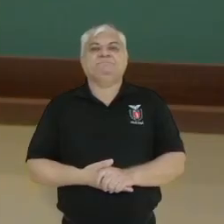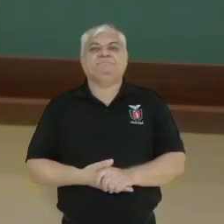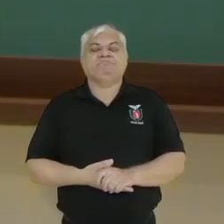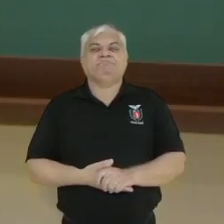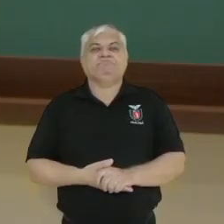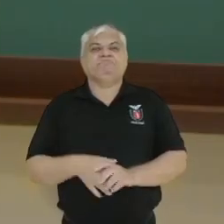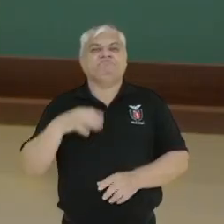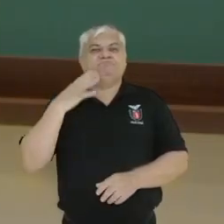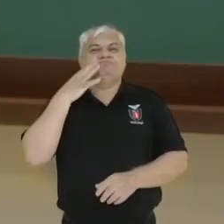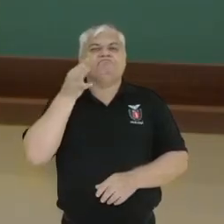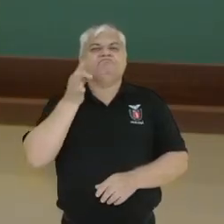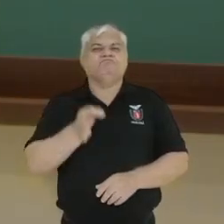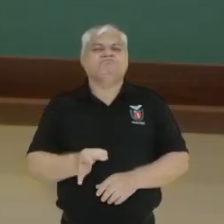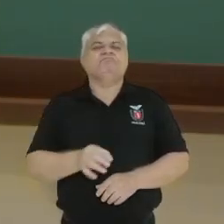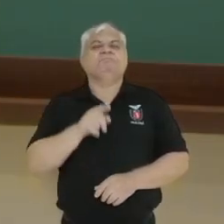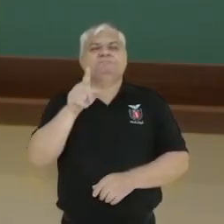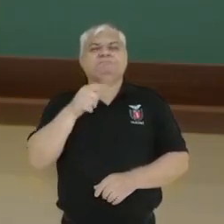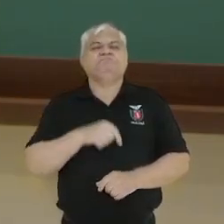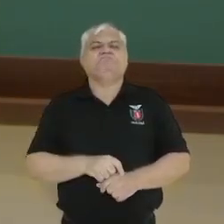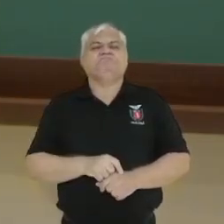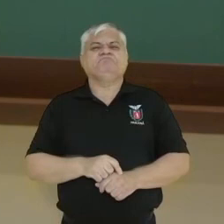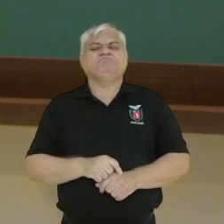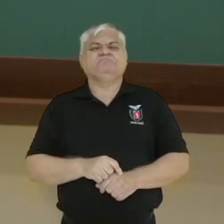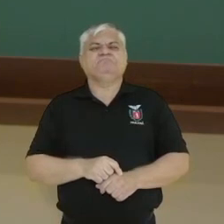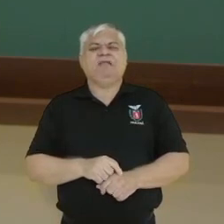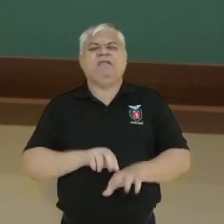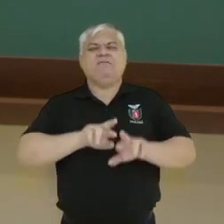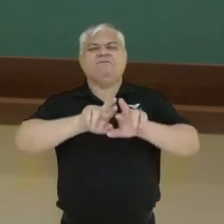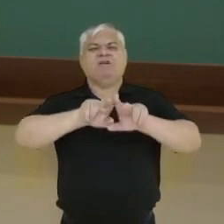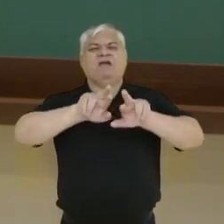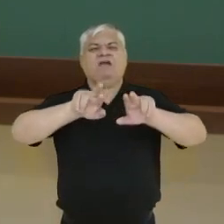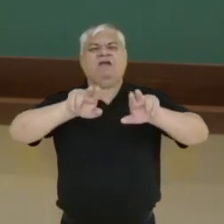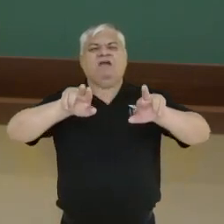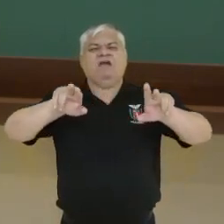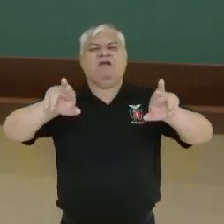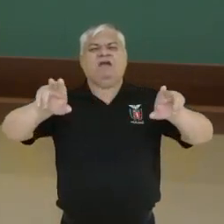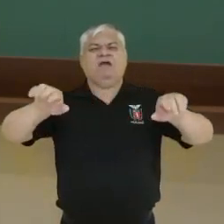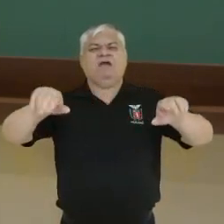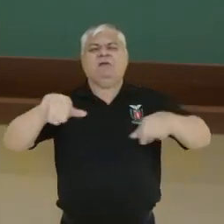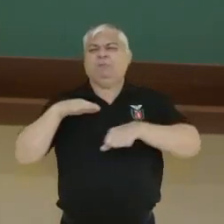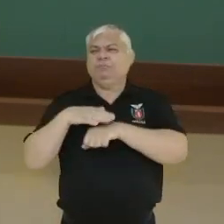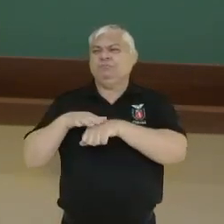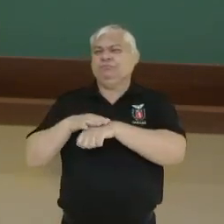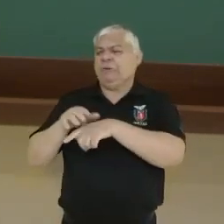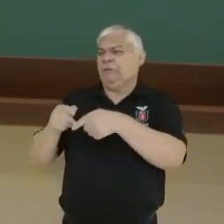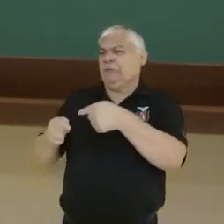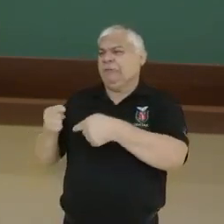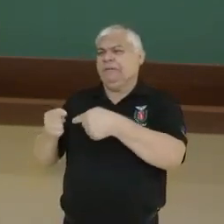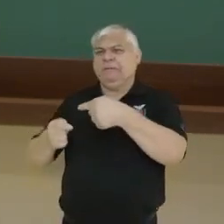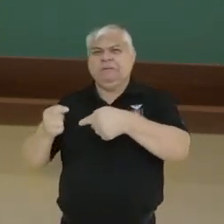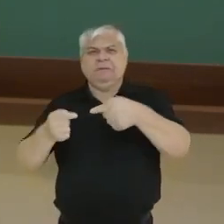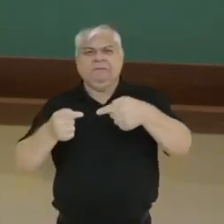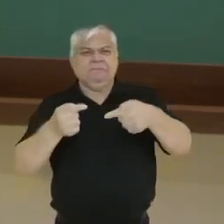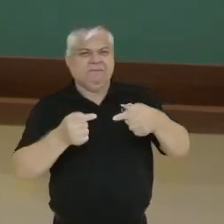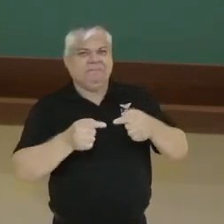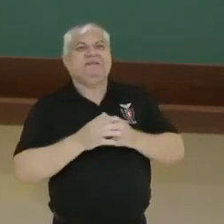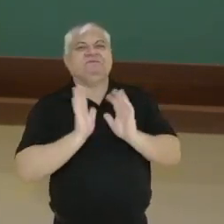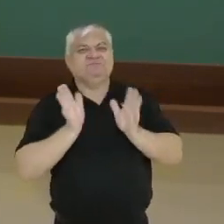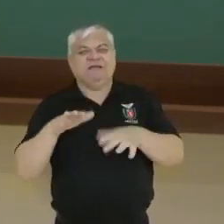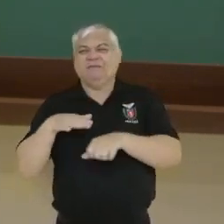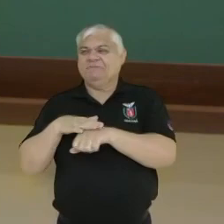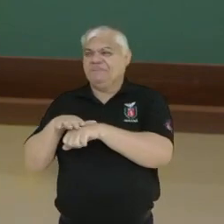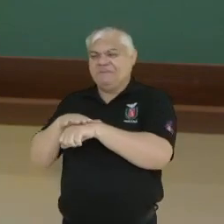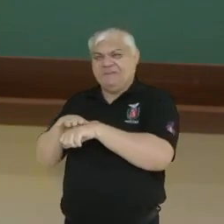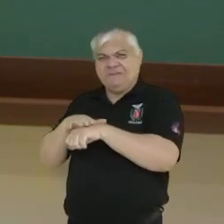Tenho certeza que vocês levantaram várias situações aí, fizeram discussão, quem está em sala, quem está com alguém aí perto,